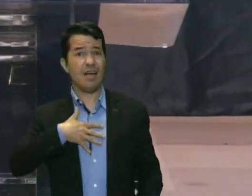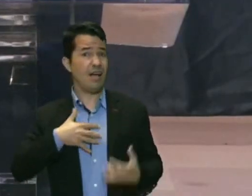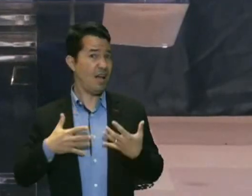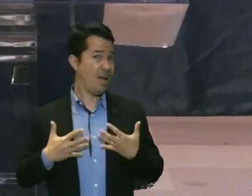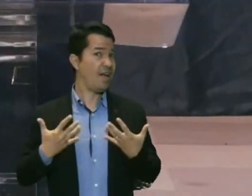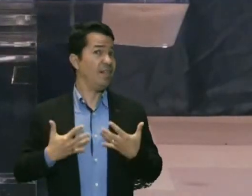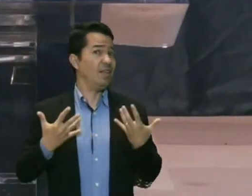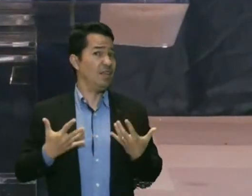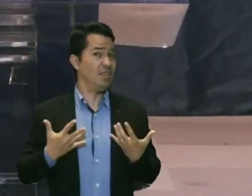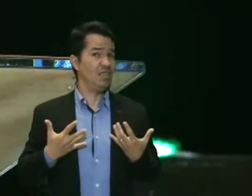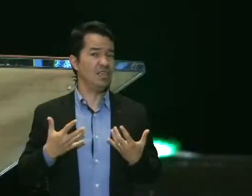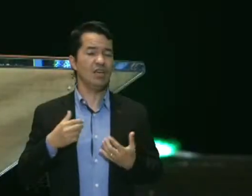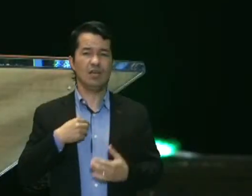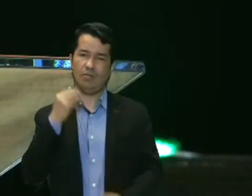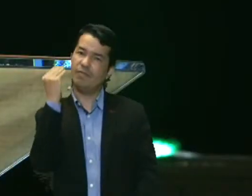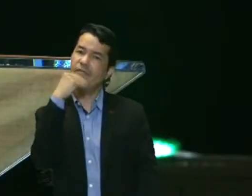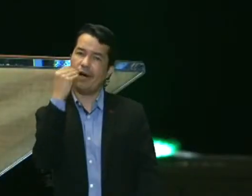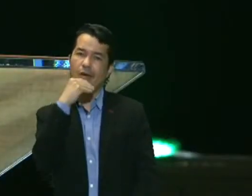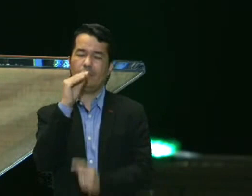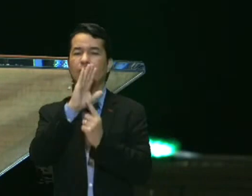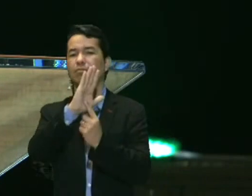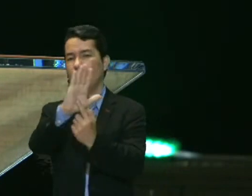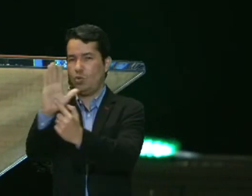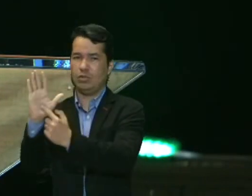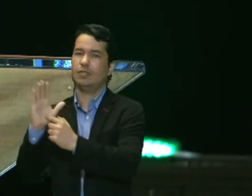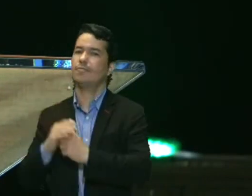mostram minha fraqueza.